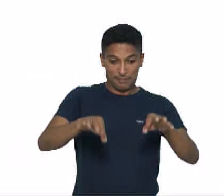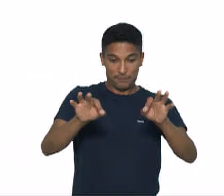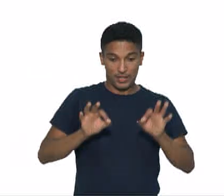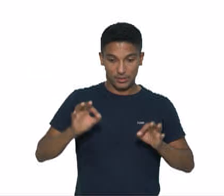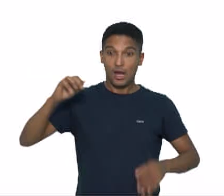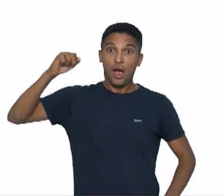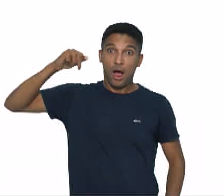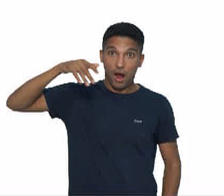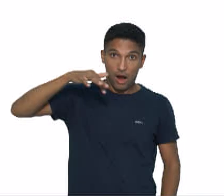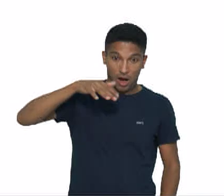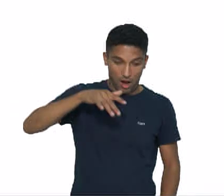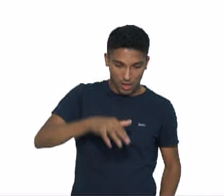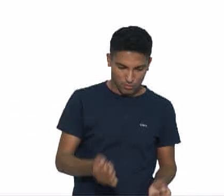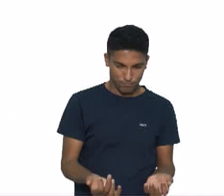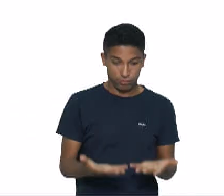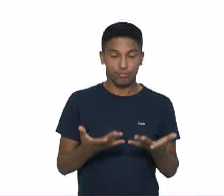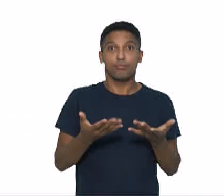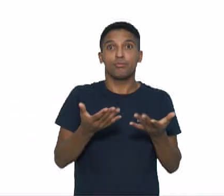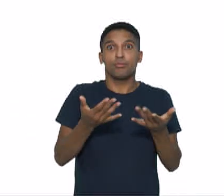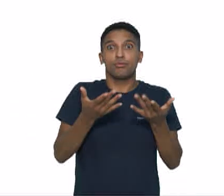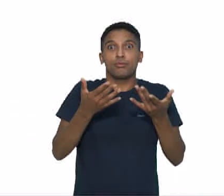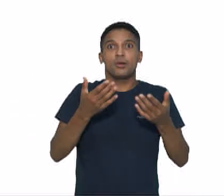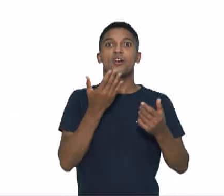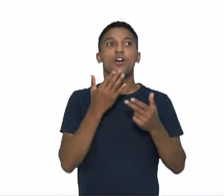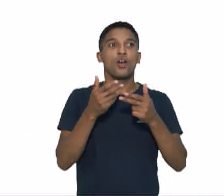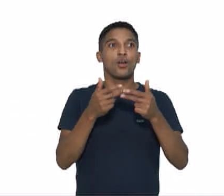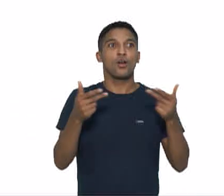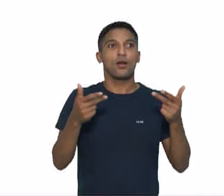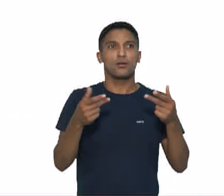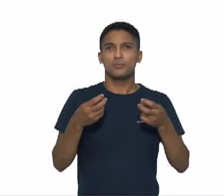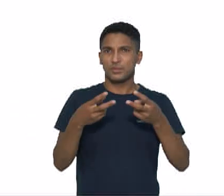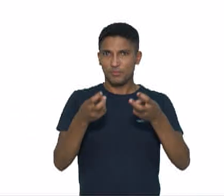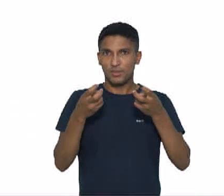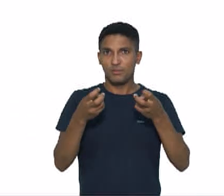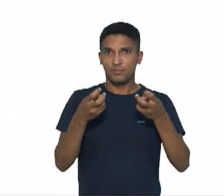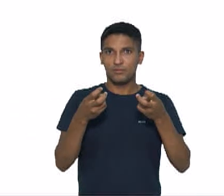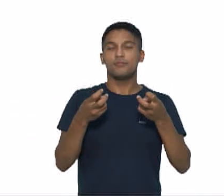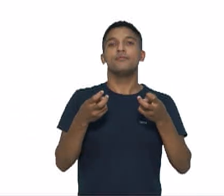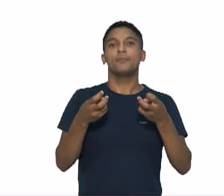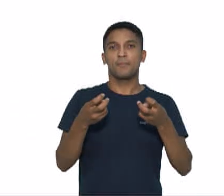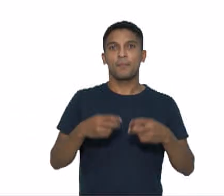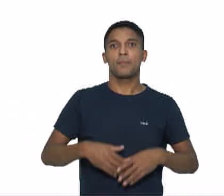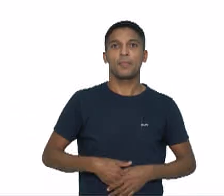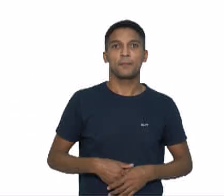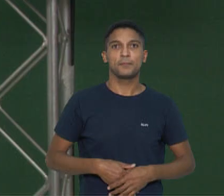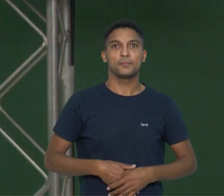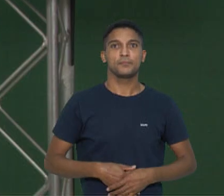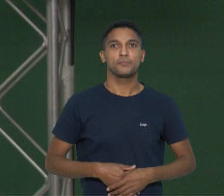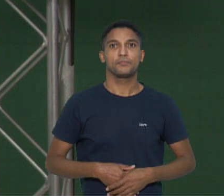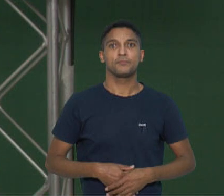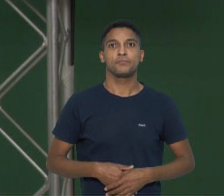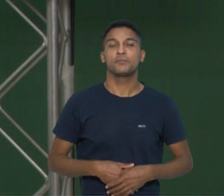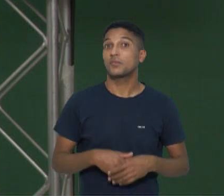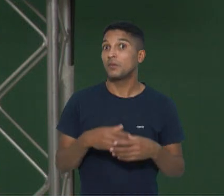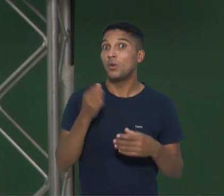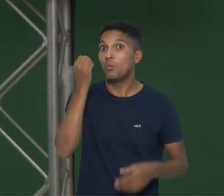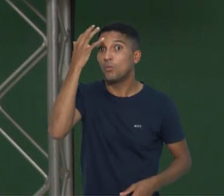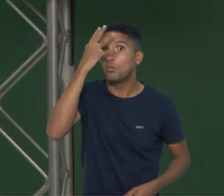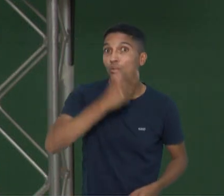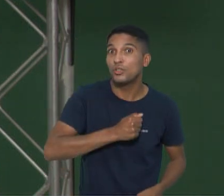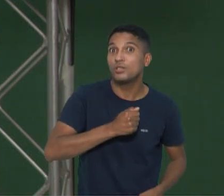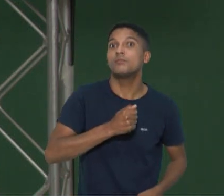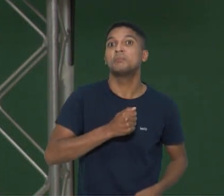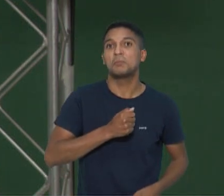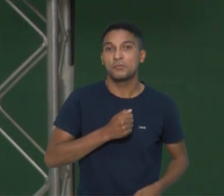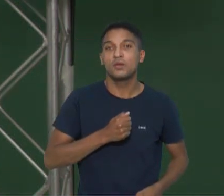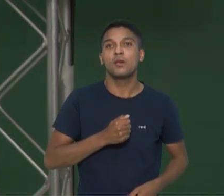elementos e as cores que foram trabalhadas ali. É aquela mesma imagem que a gente viu anteriormente, tá? Viram que bonito que ficou? Então,